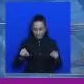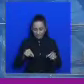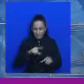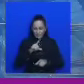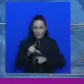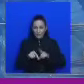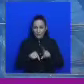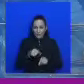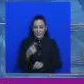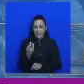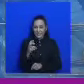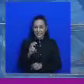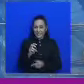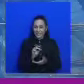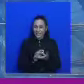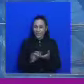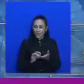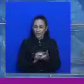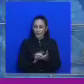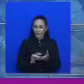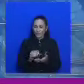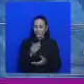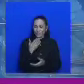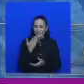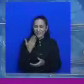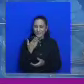da Loto Fácil agora mesmo.